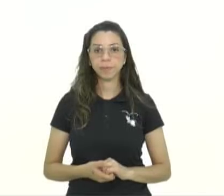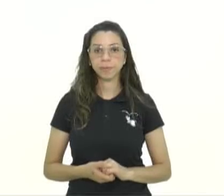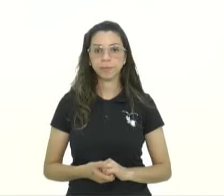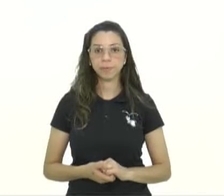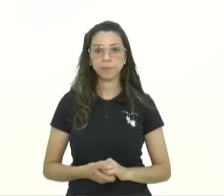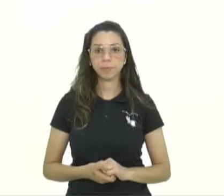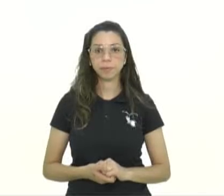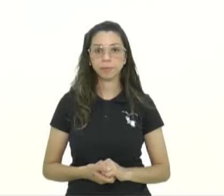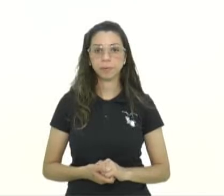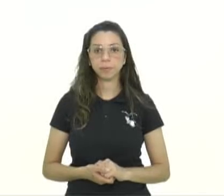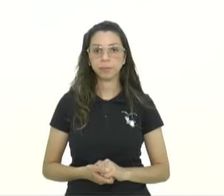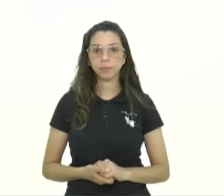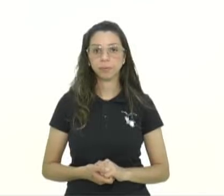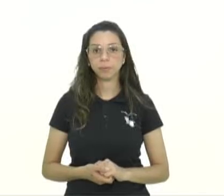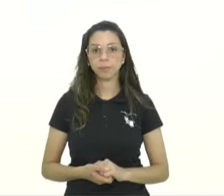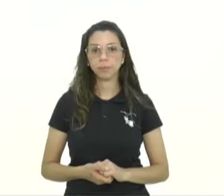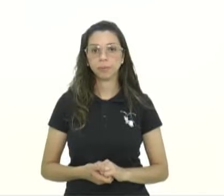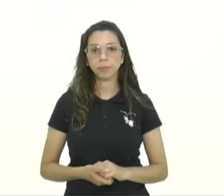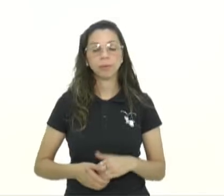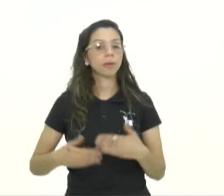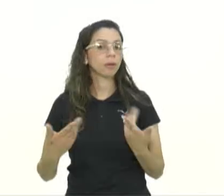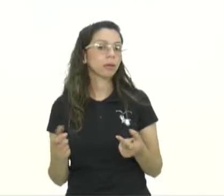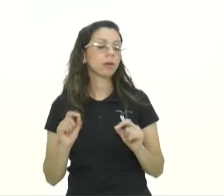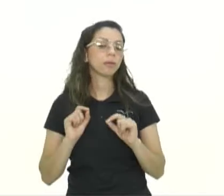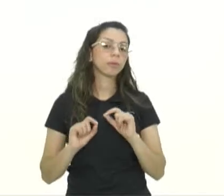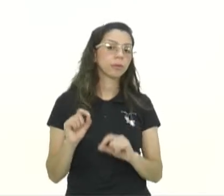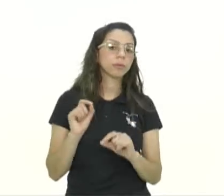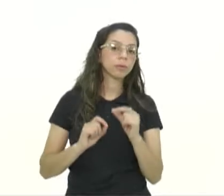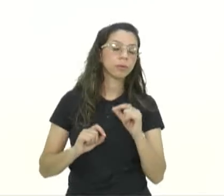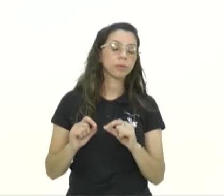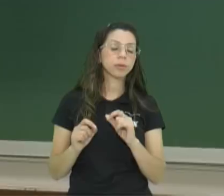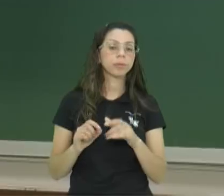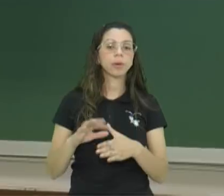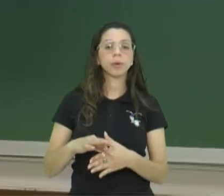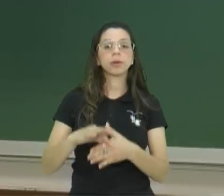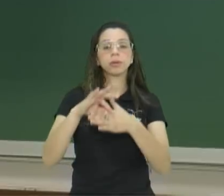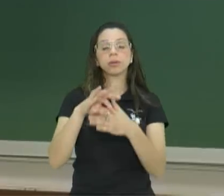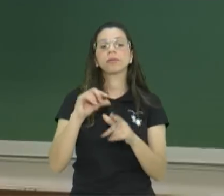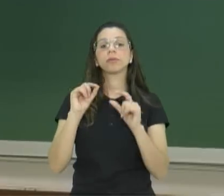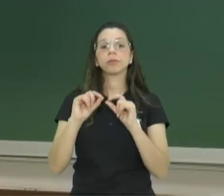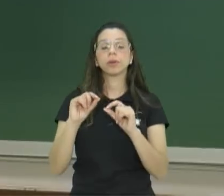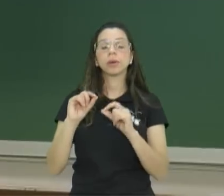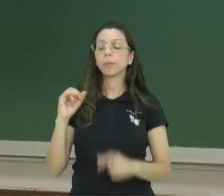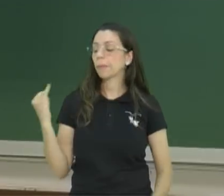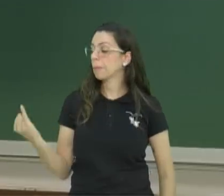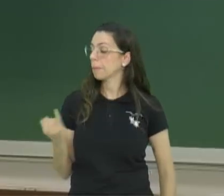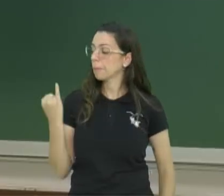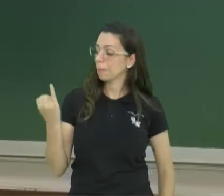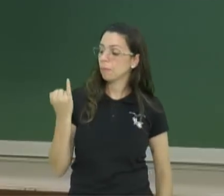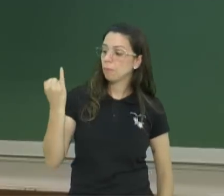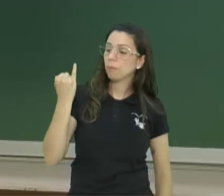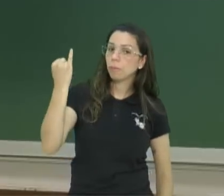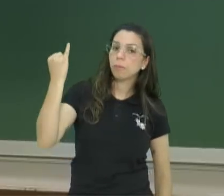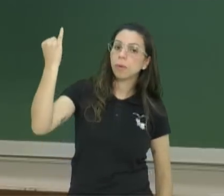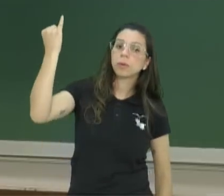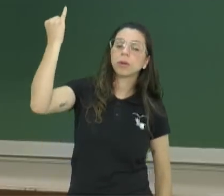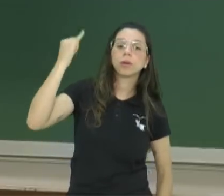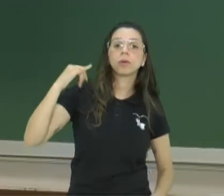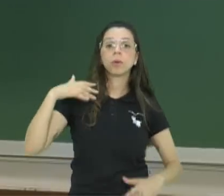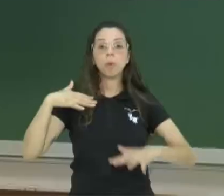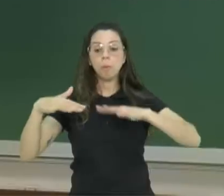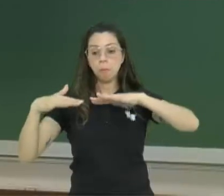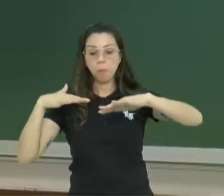parts of the United States. Então, ele está dizendo que a liderança dele foi fundamental para o sucesso do